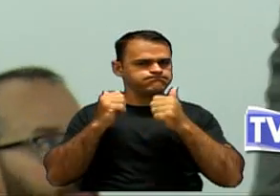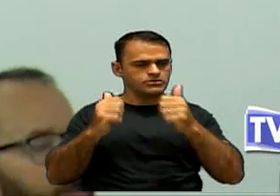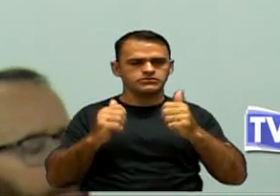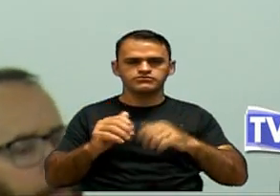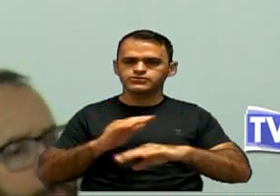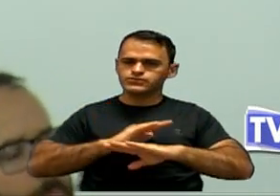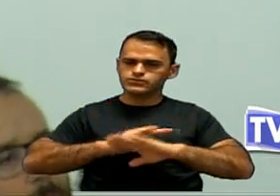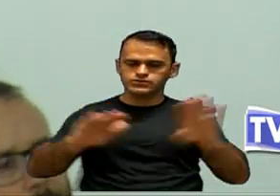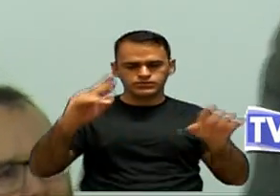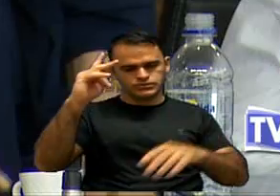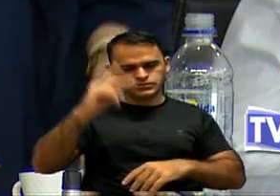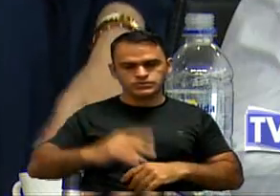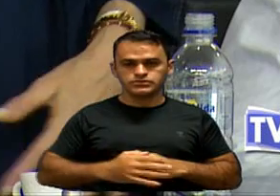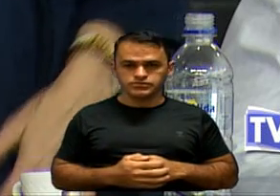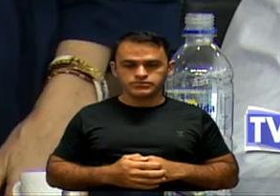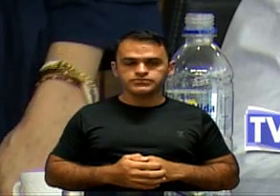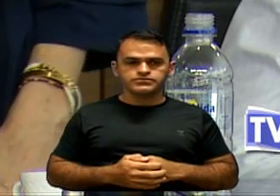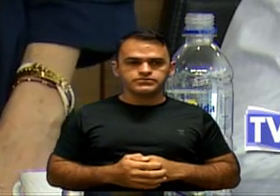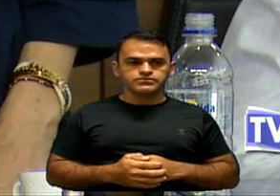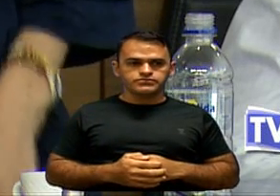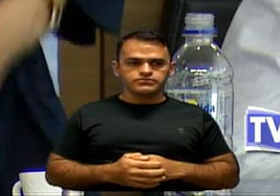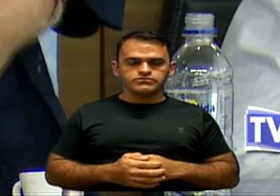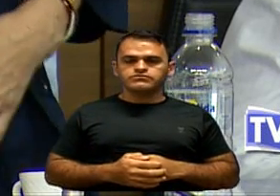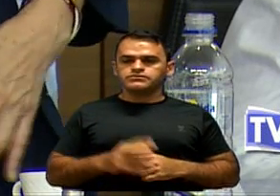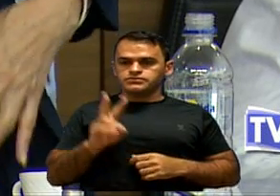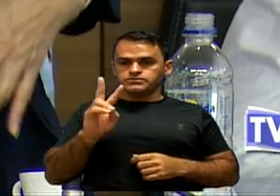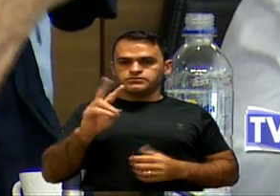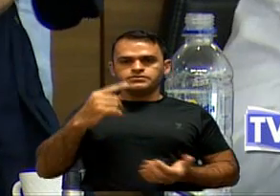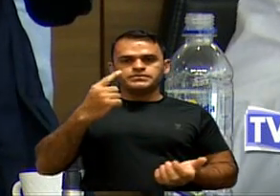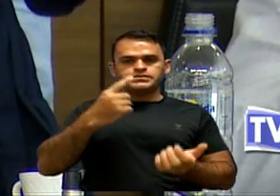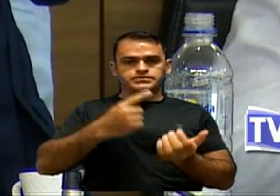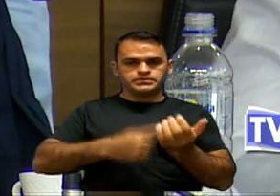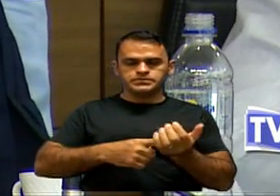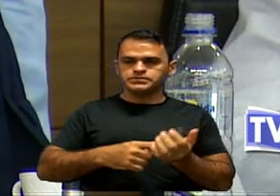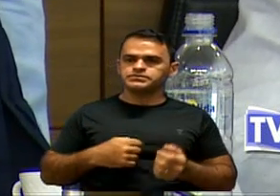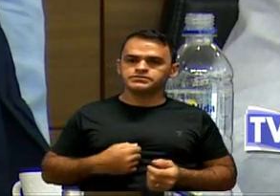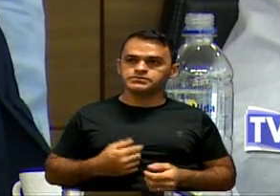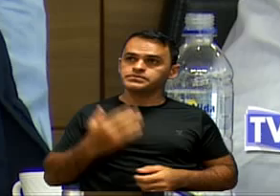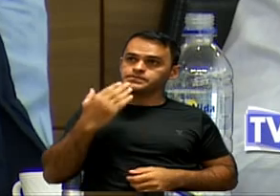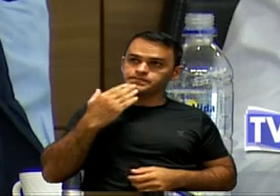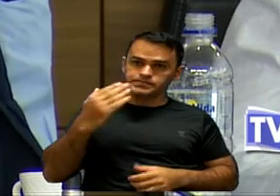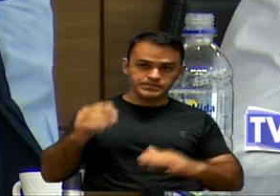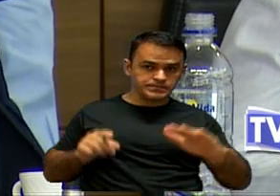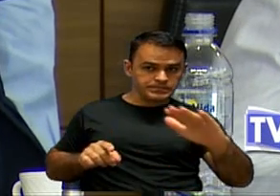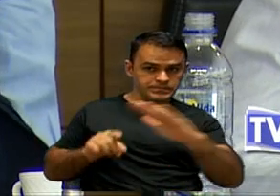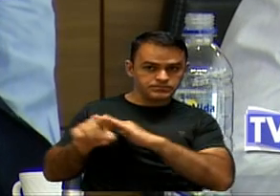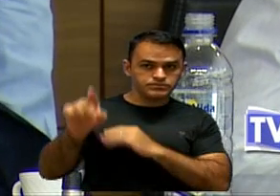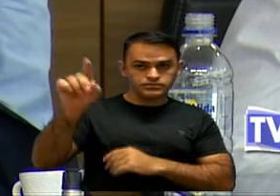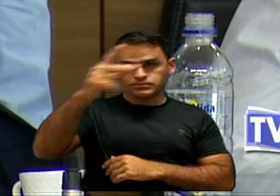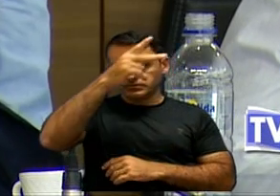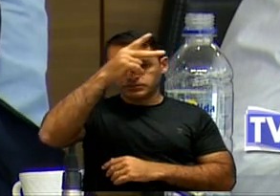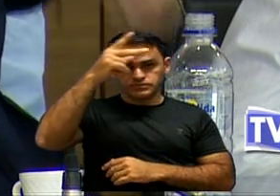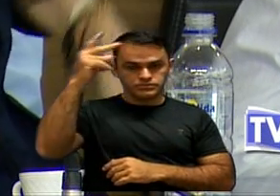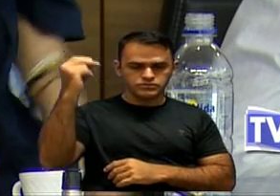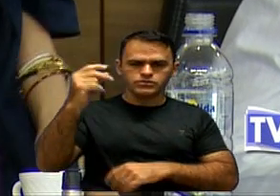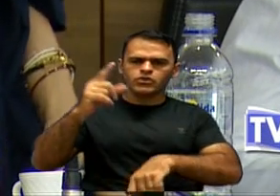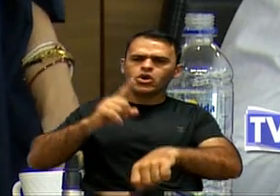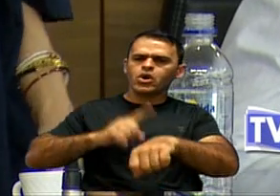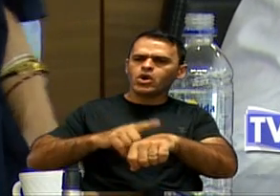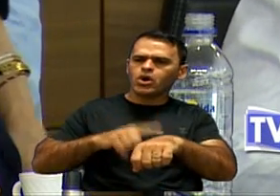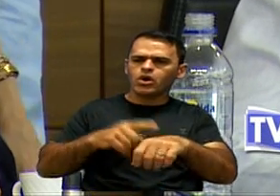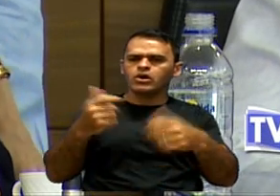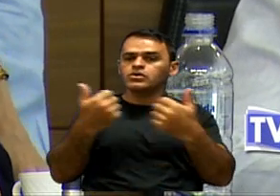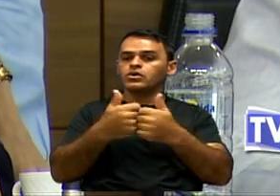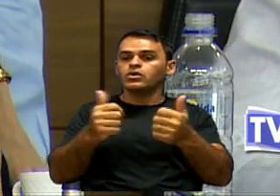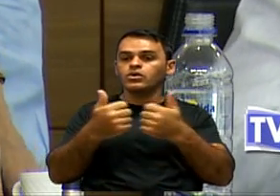presidente. Vitão do Cachorrão, solicitando do Executivo informações sobre os horários da linha de